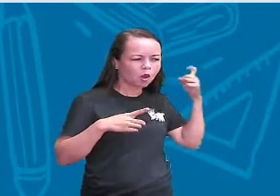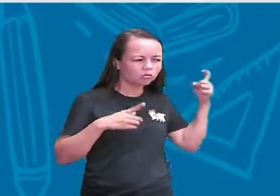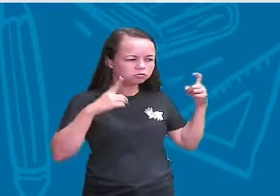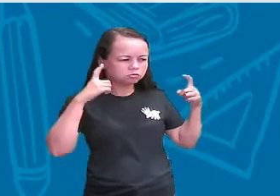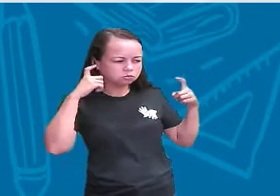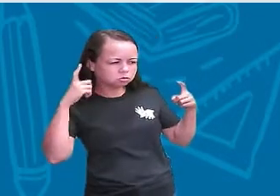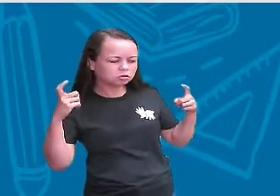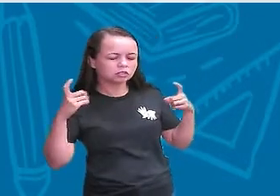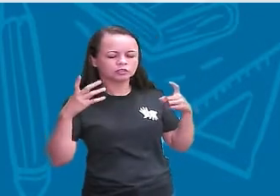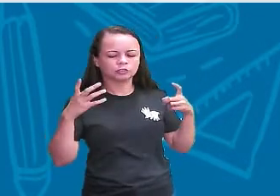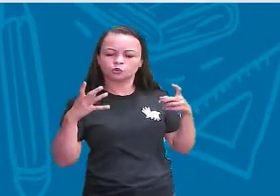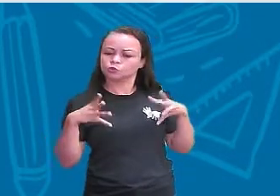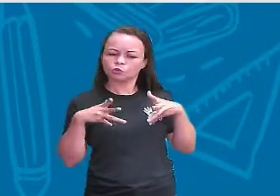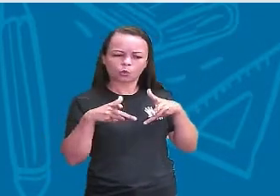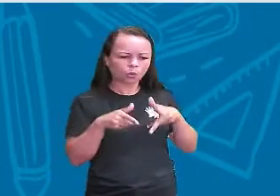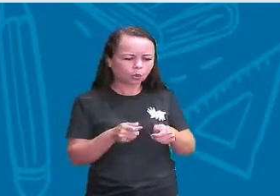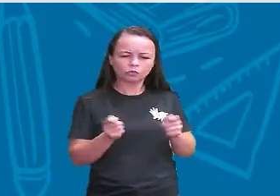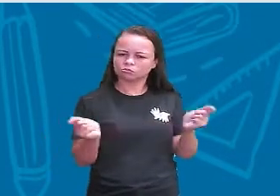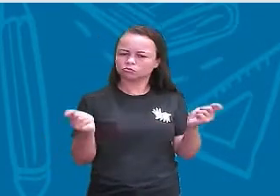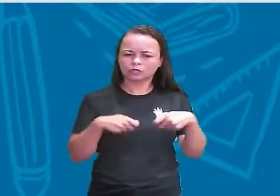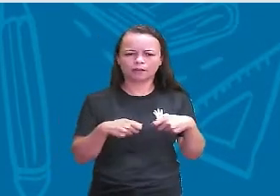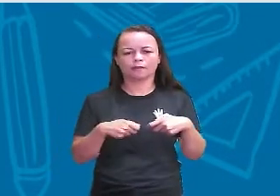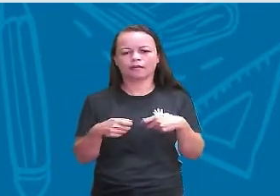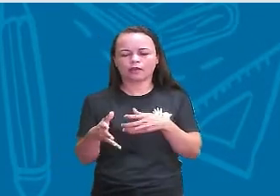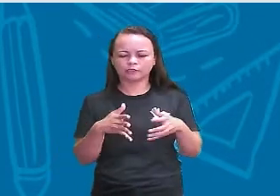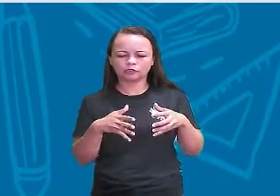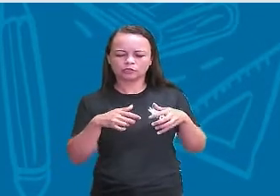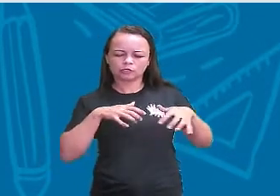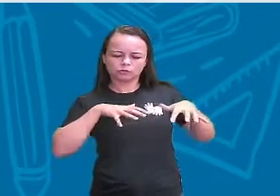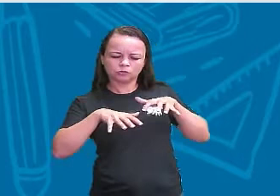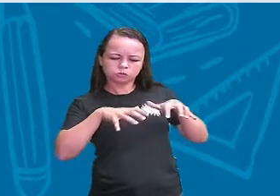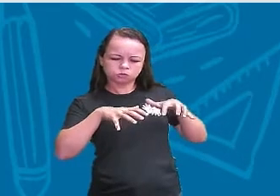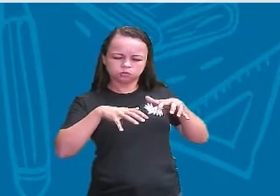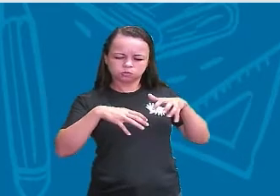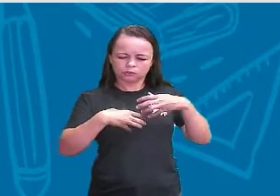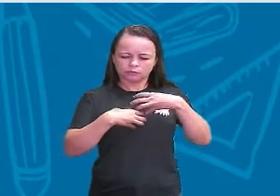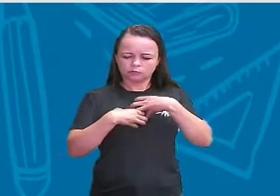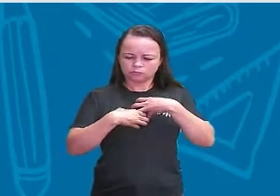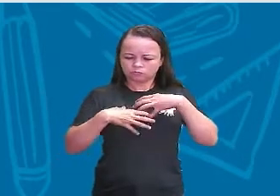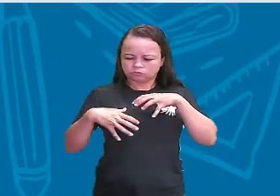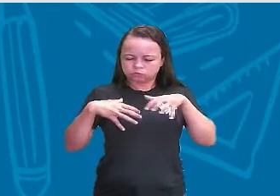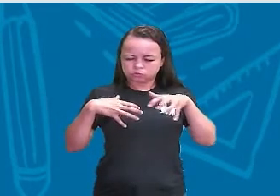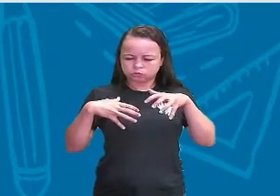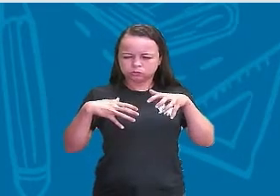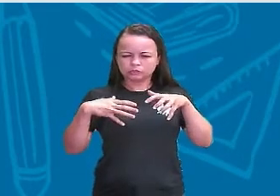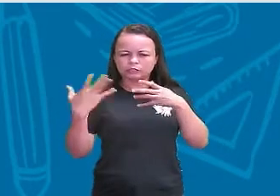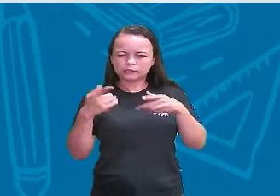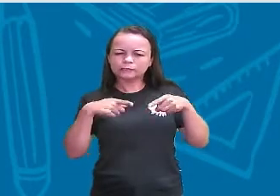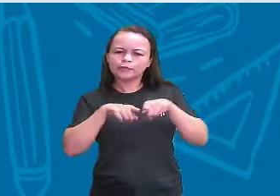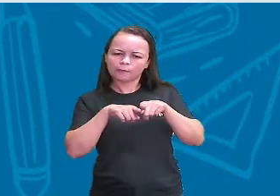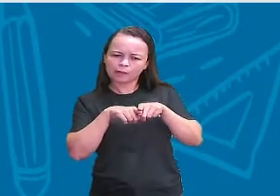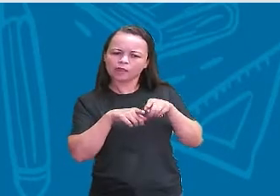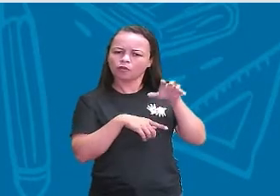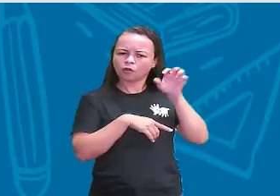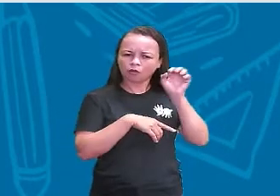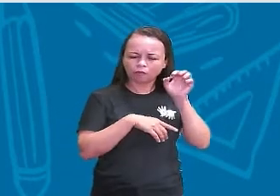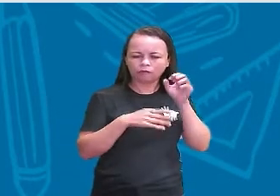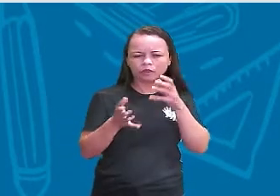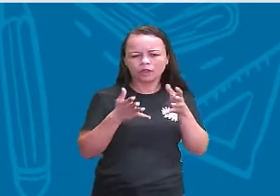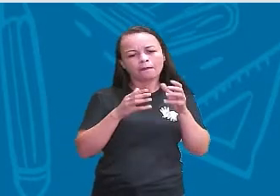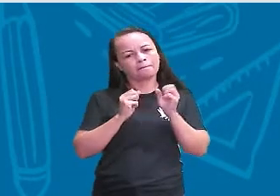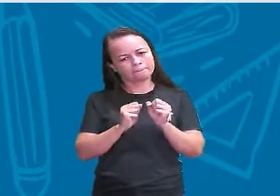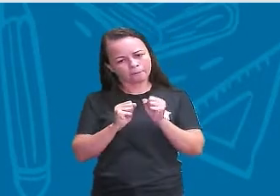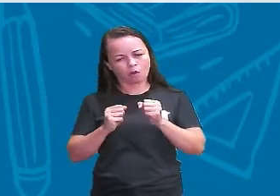Tudo aquilo que é capaz, todo som, todo barulho que é capaz, que o nosso ouvido é capaz de ouvir, a gente pode